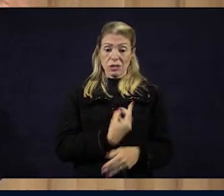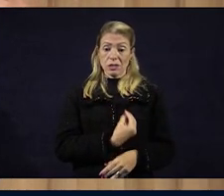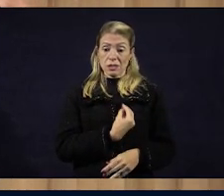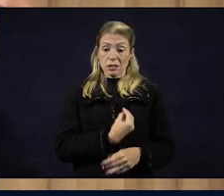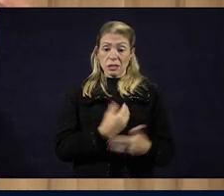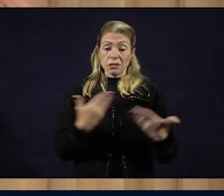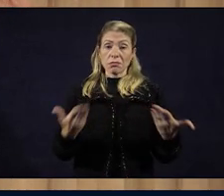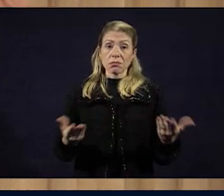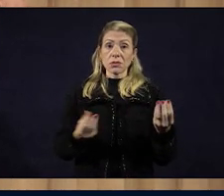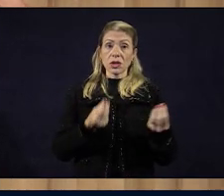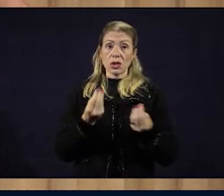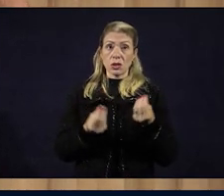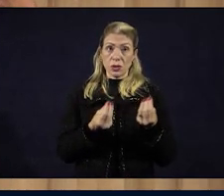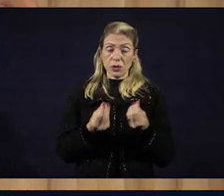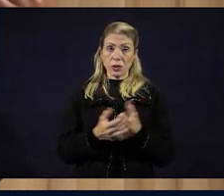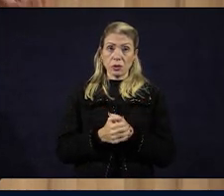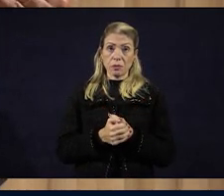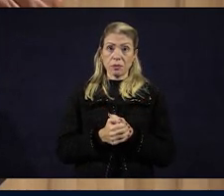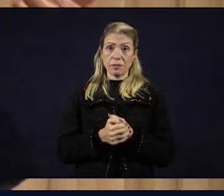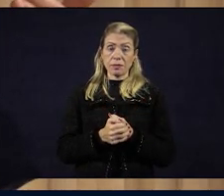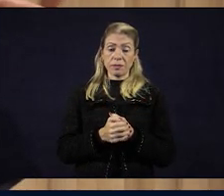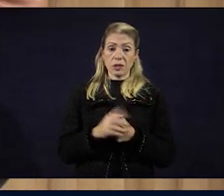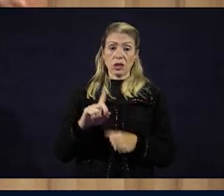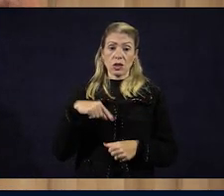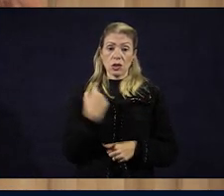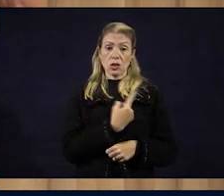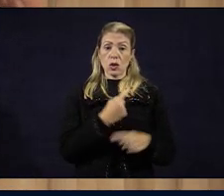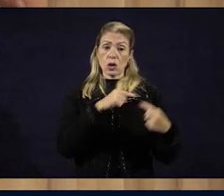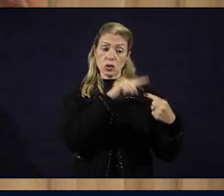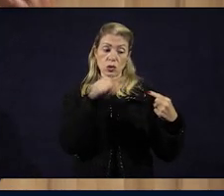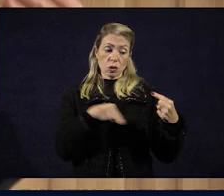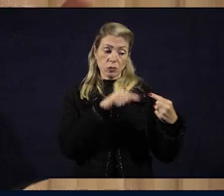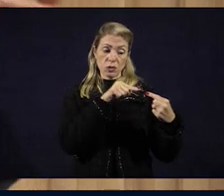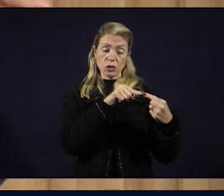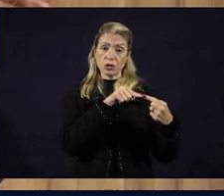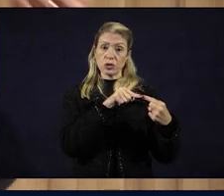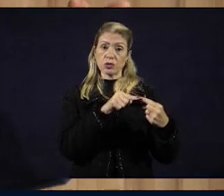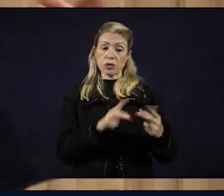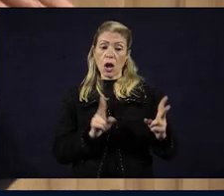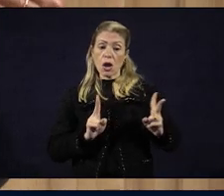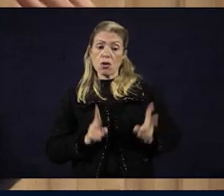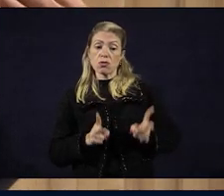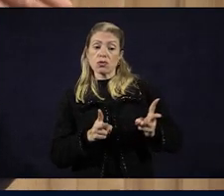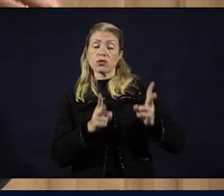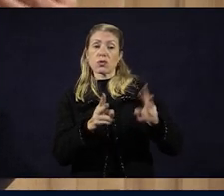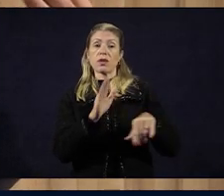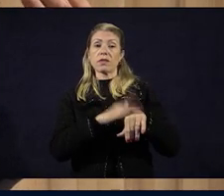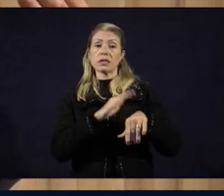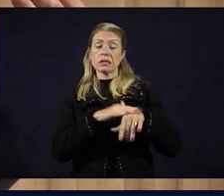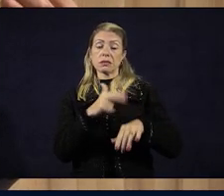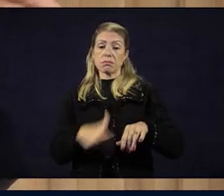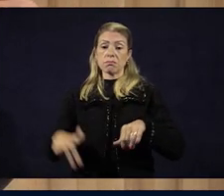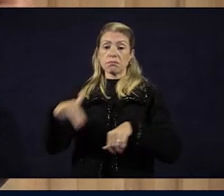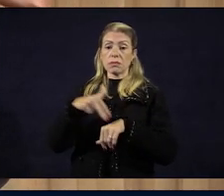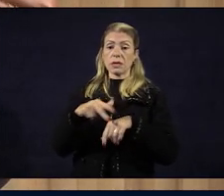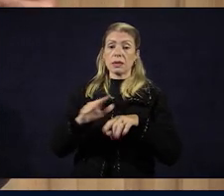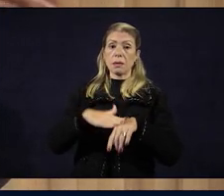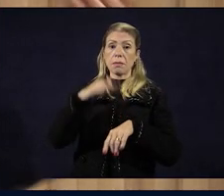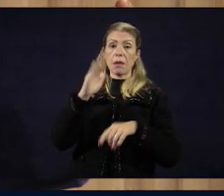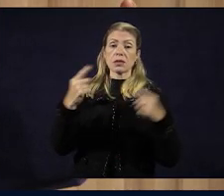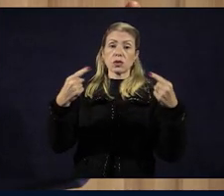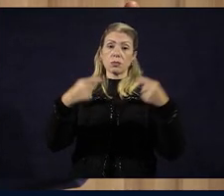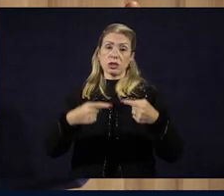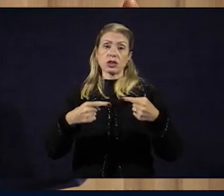assim, o nosso objetivo é continuar tendo a posição mais competitiva